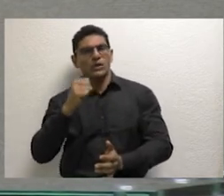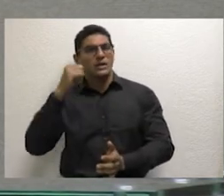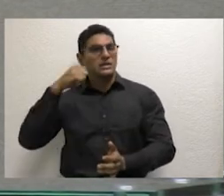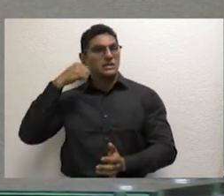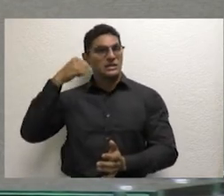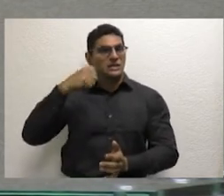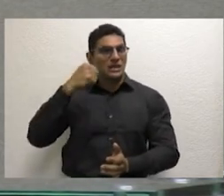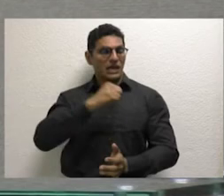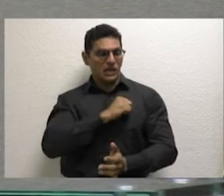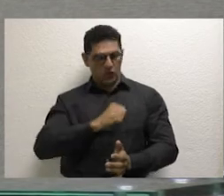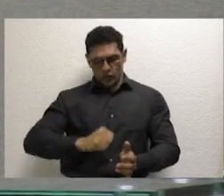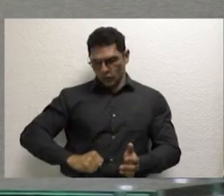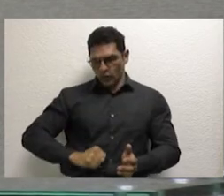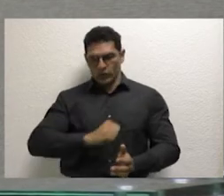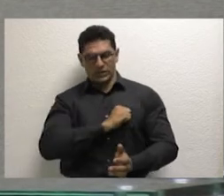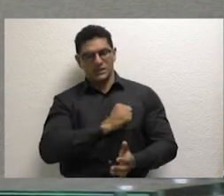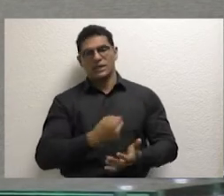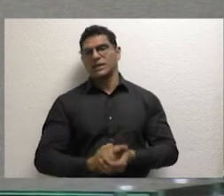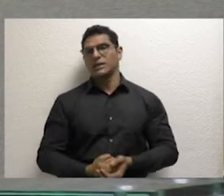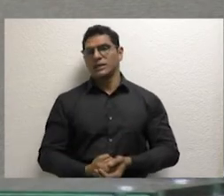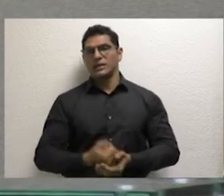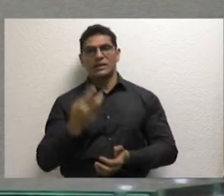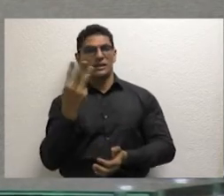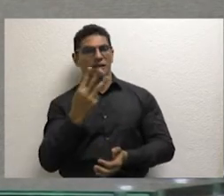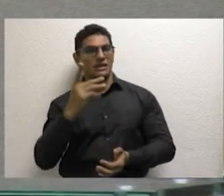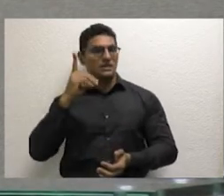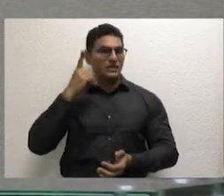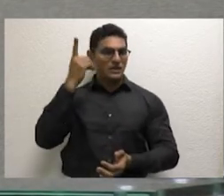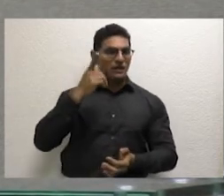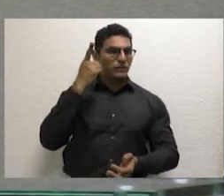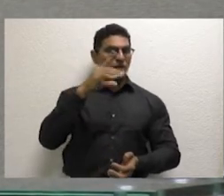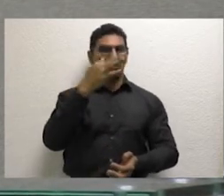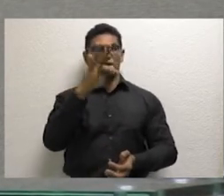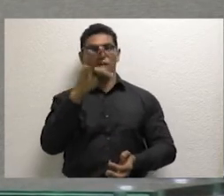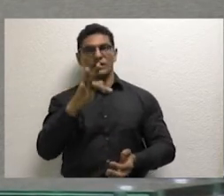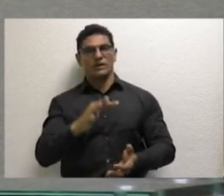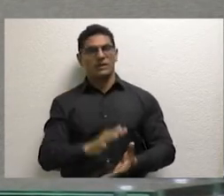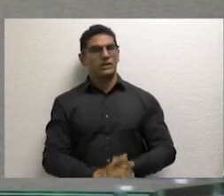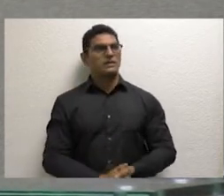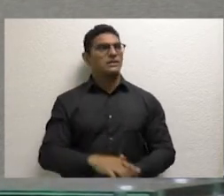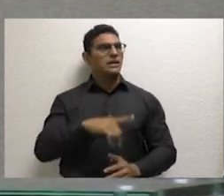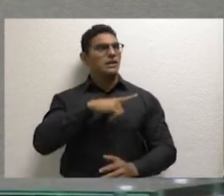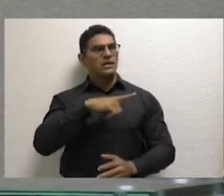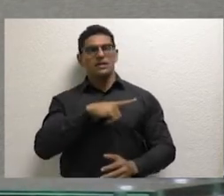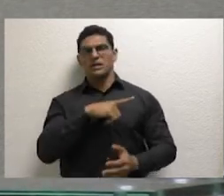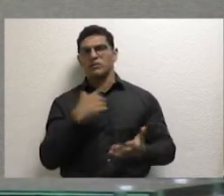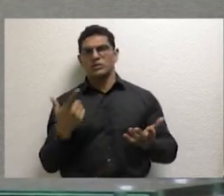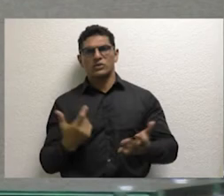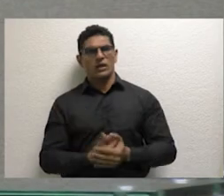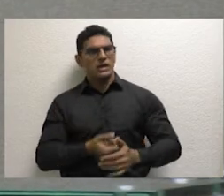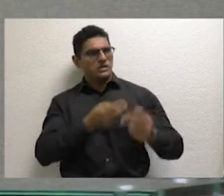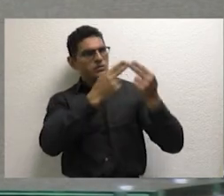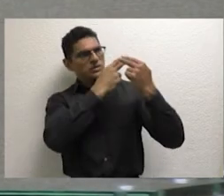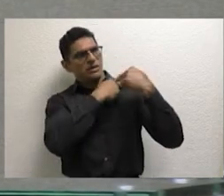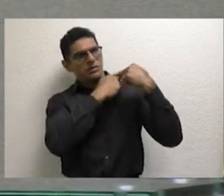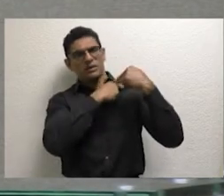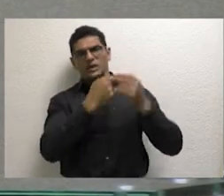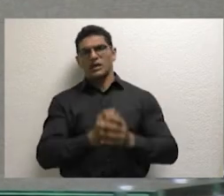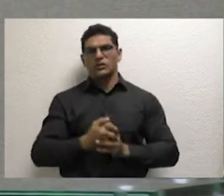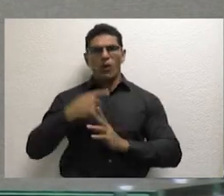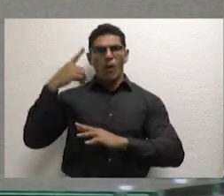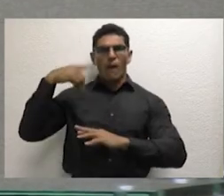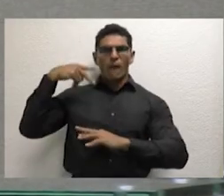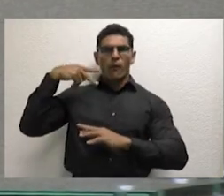e 13 deputados federais então nós temos o papel de como agentes políticos de